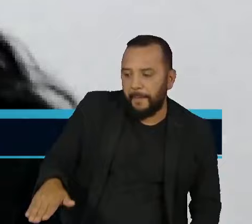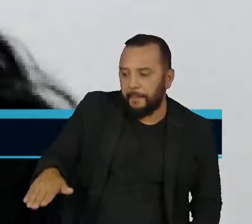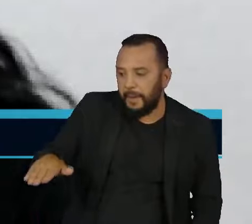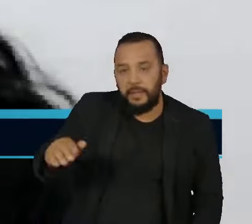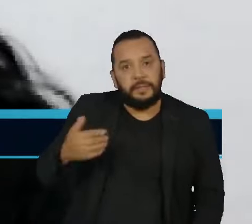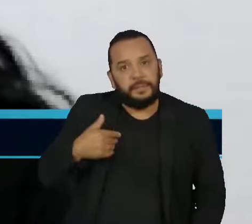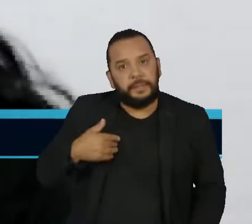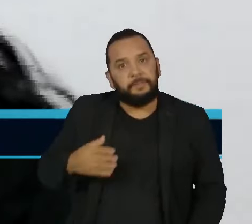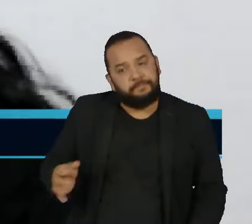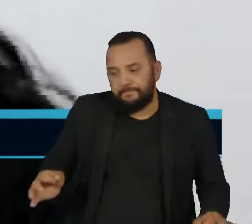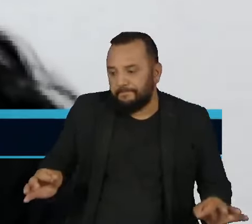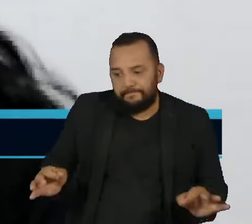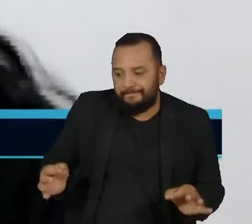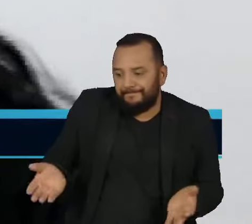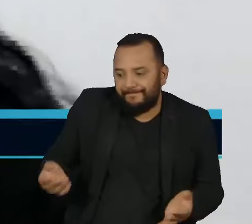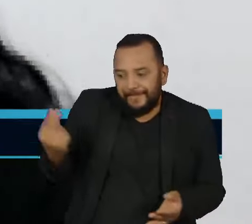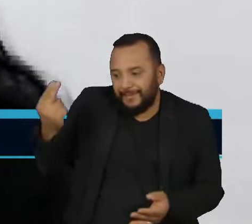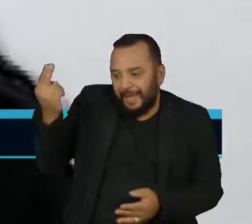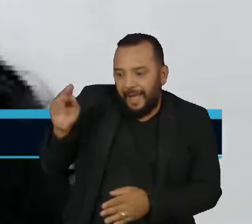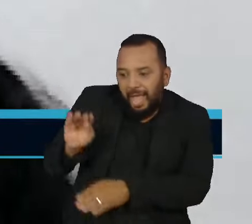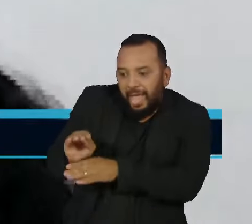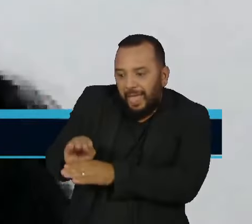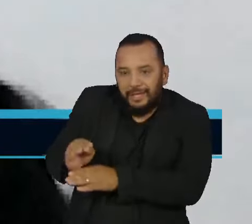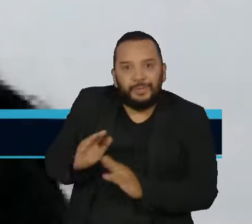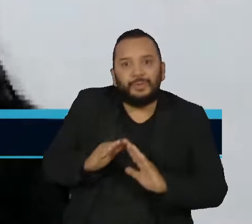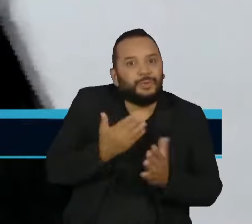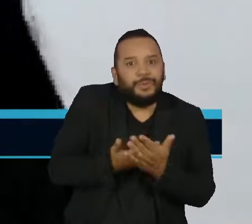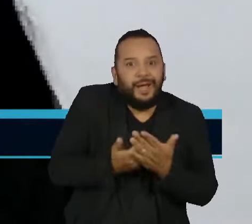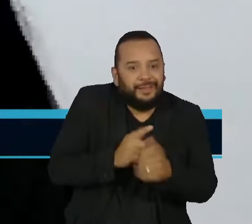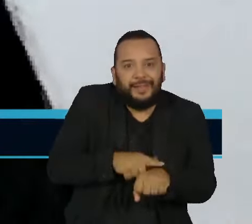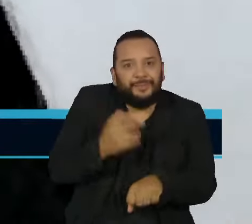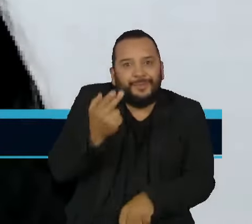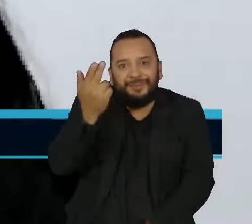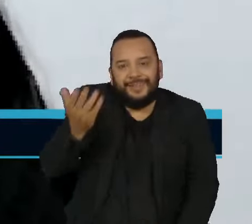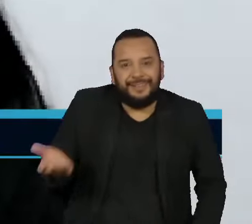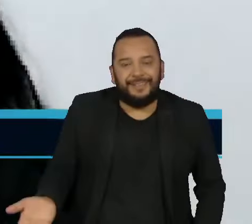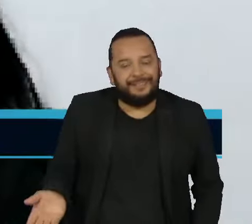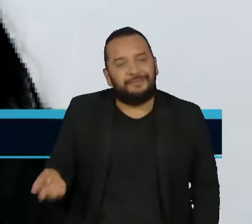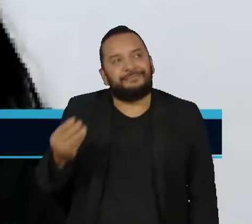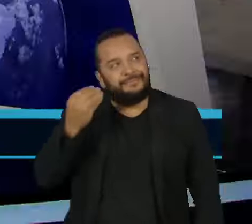não sobra tempo. Mas a gente vai tentando.